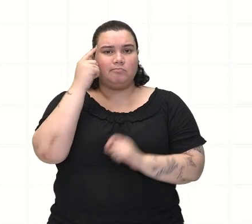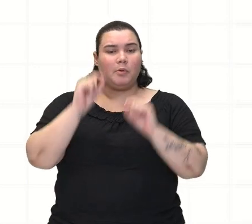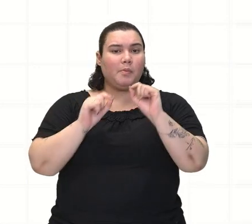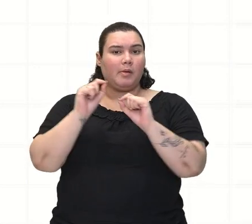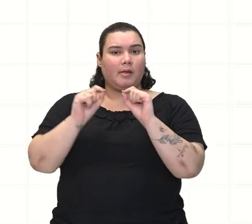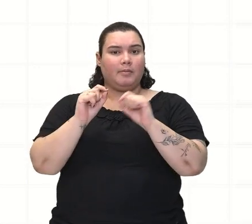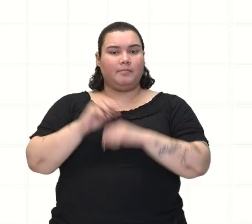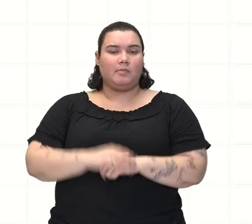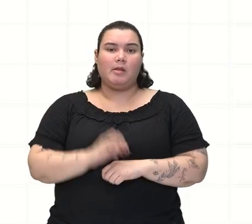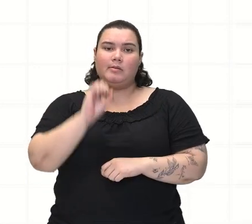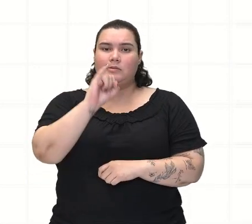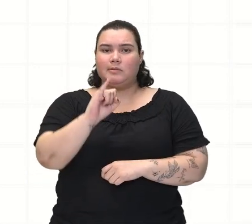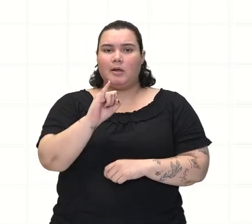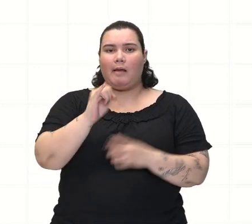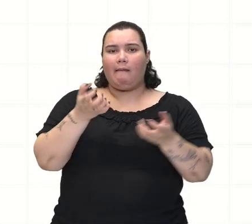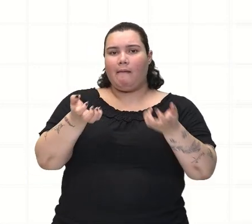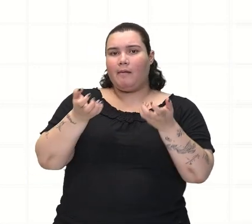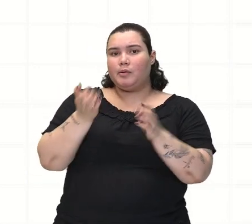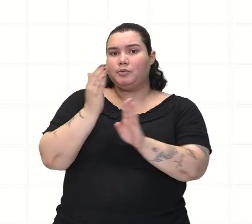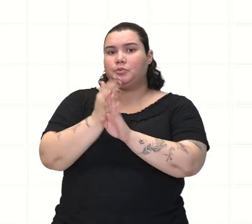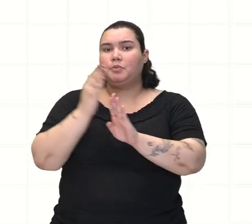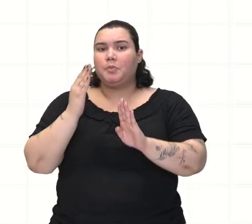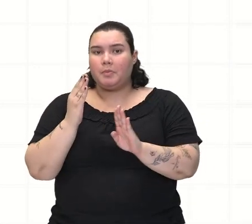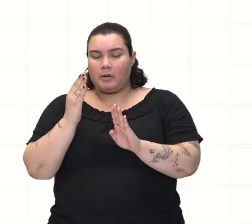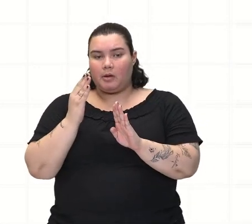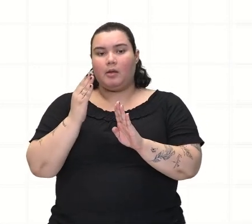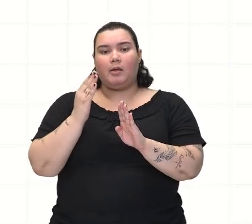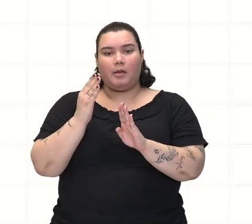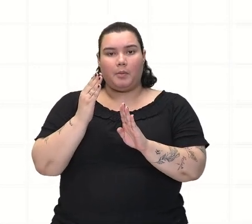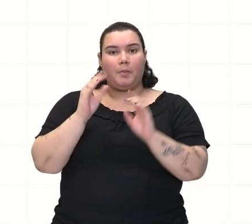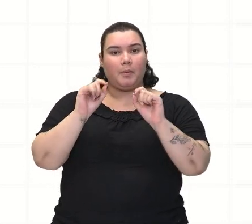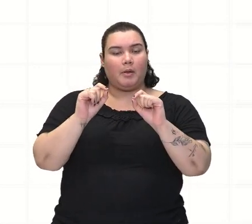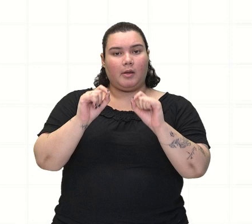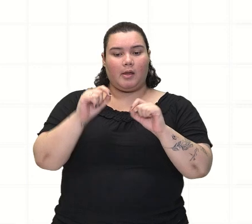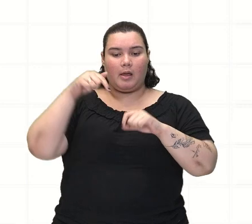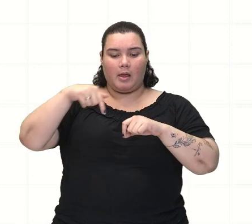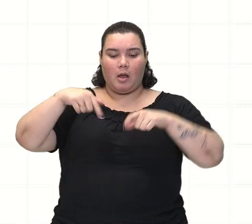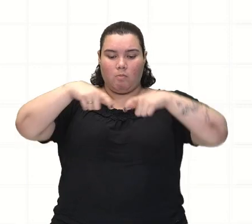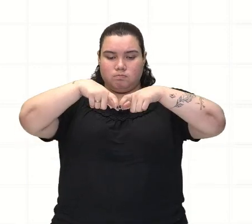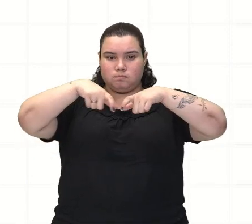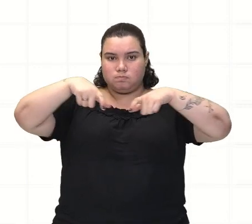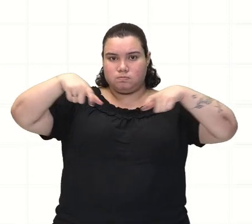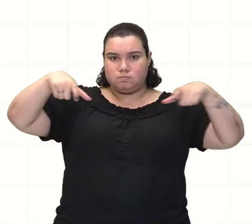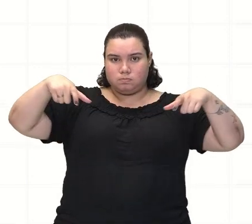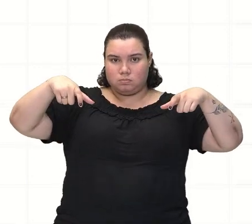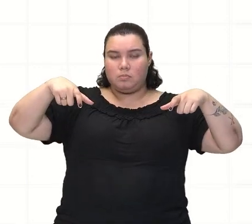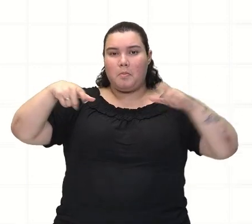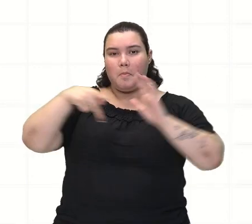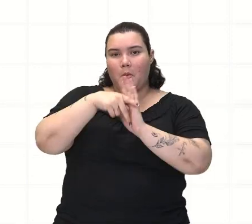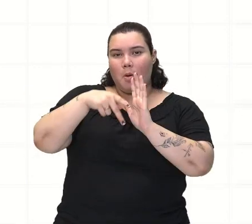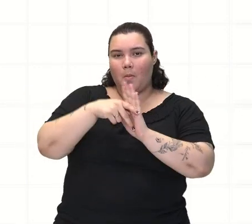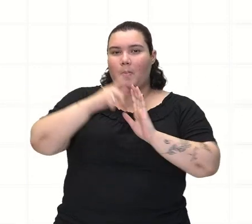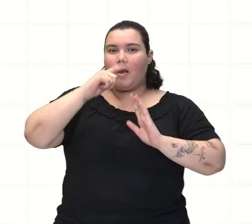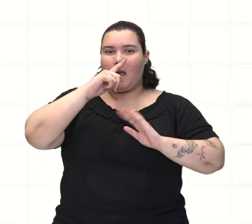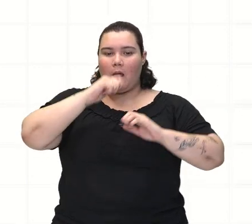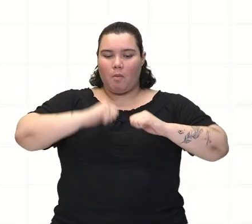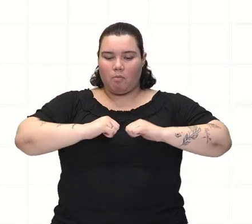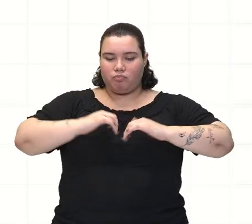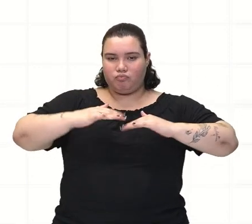Se o João quer determinar, né, um tanque retangular, né?